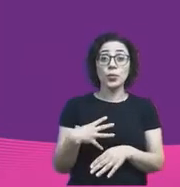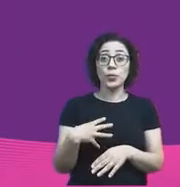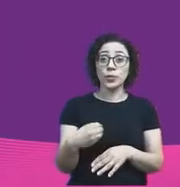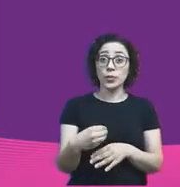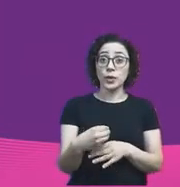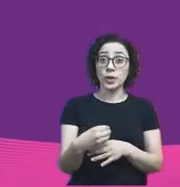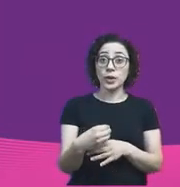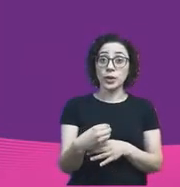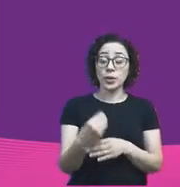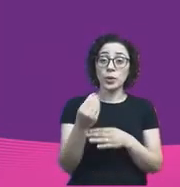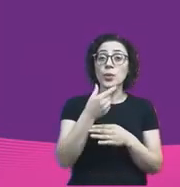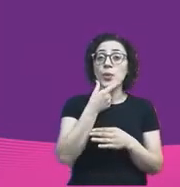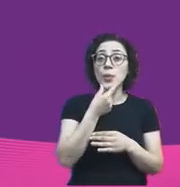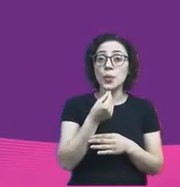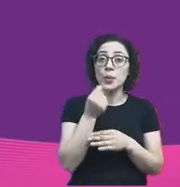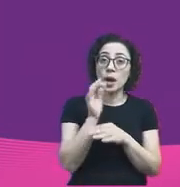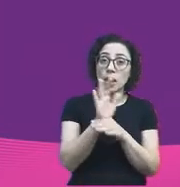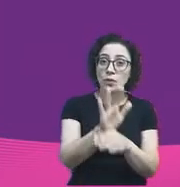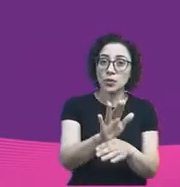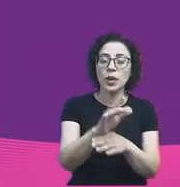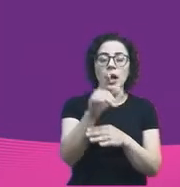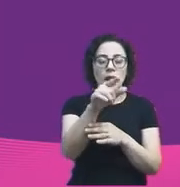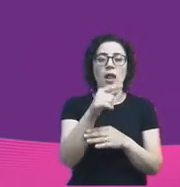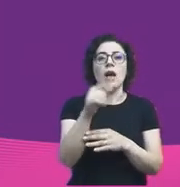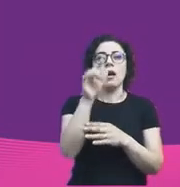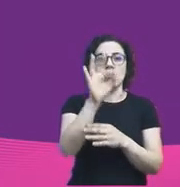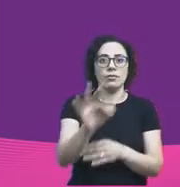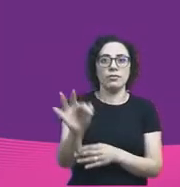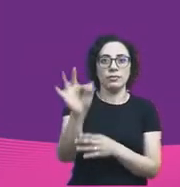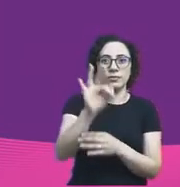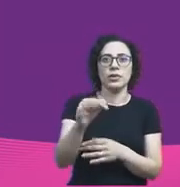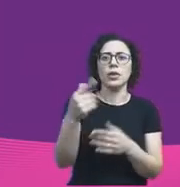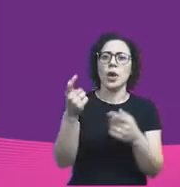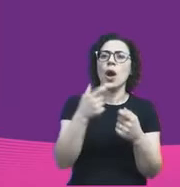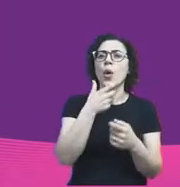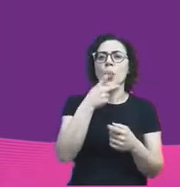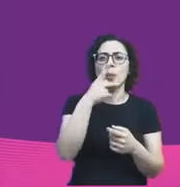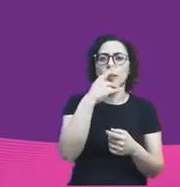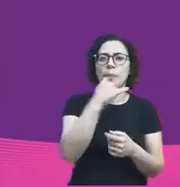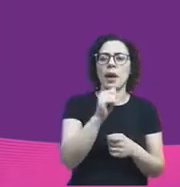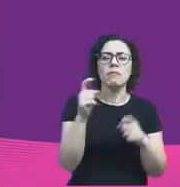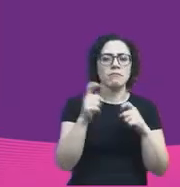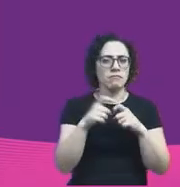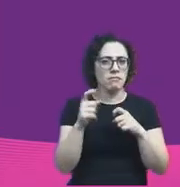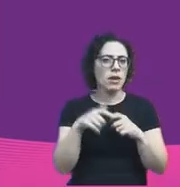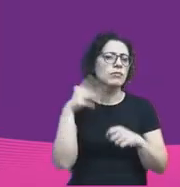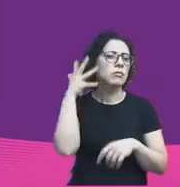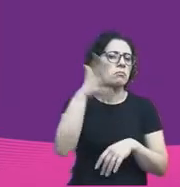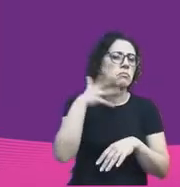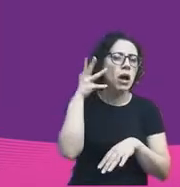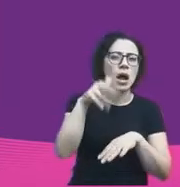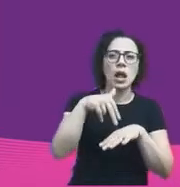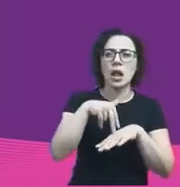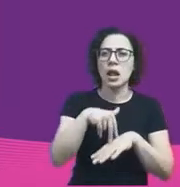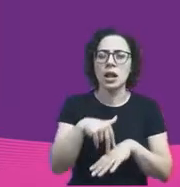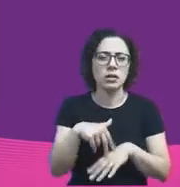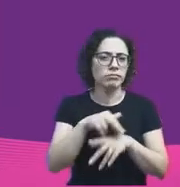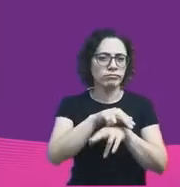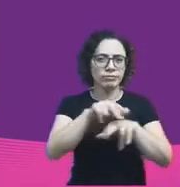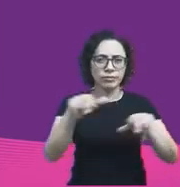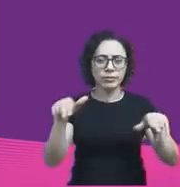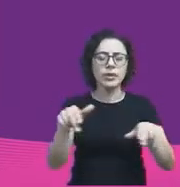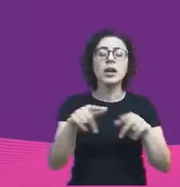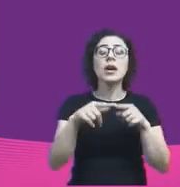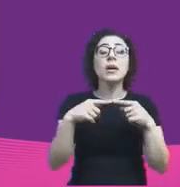de filho de 12 anos, pede para o colégio, o pai dele é o médico, faz muitas palestras, o filho dele pede para ele ajudá-lo numa palestra, e o tema da palestra